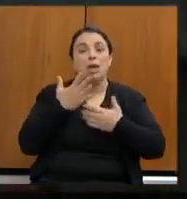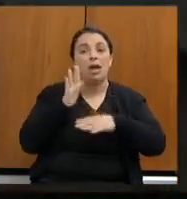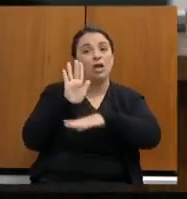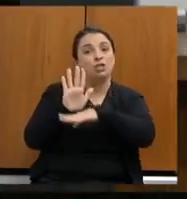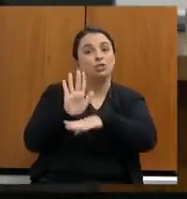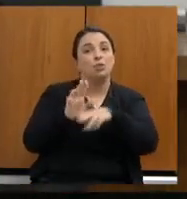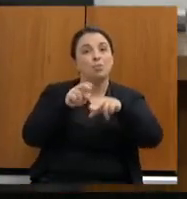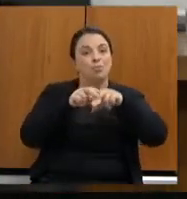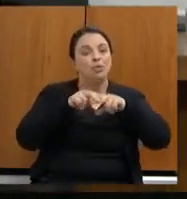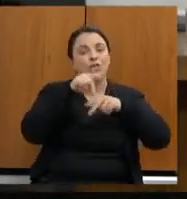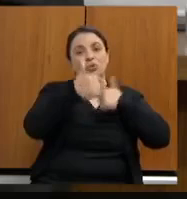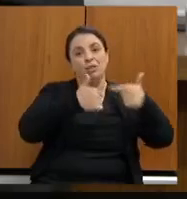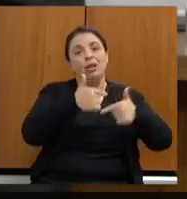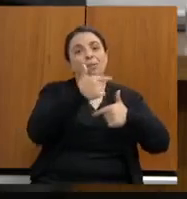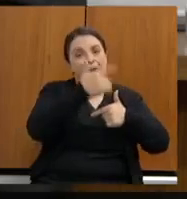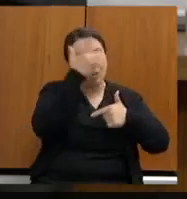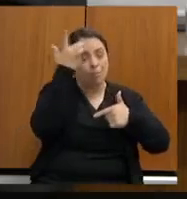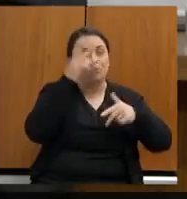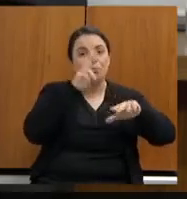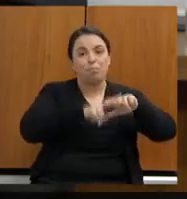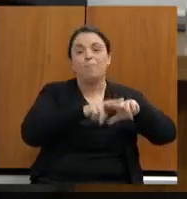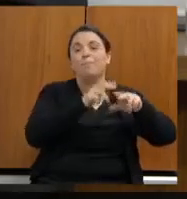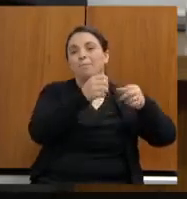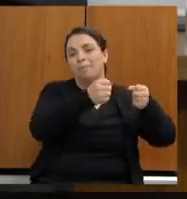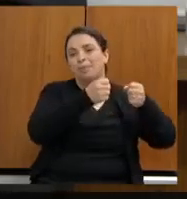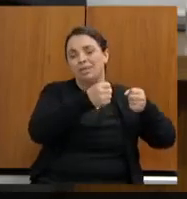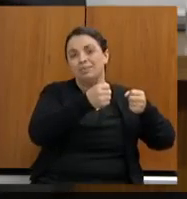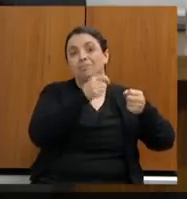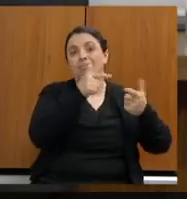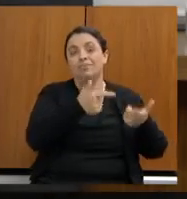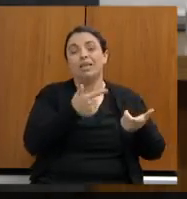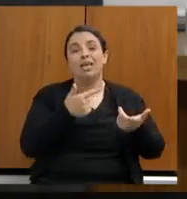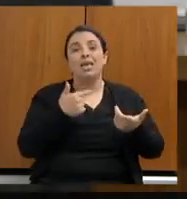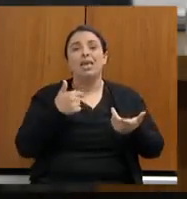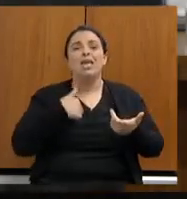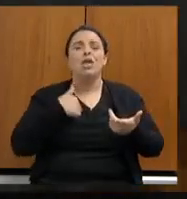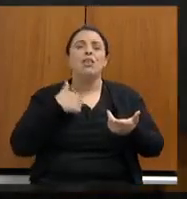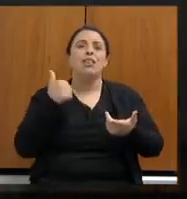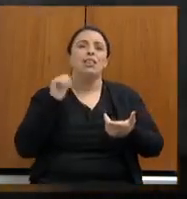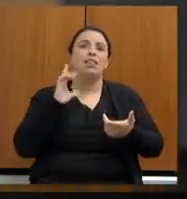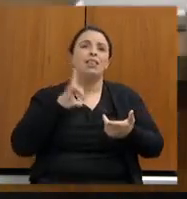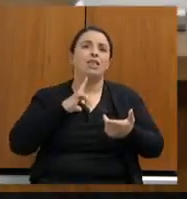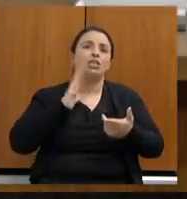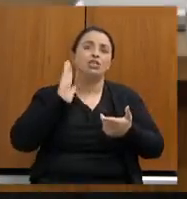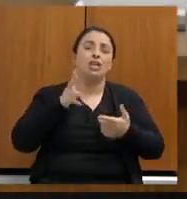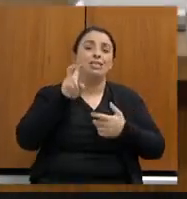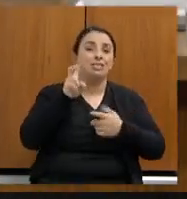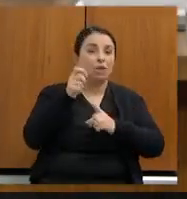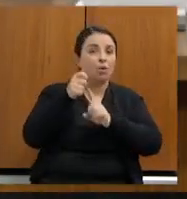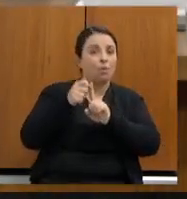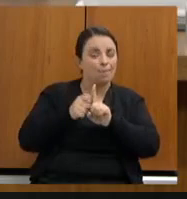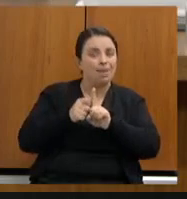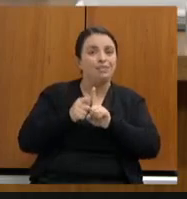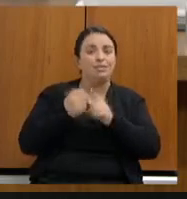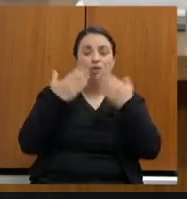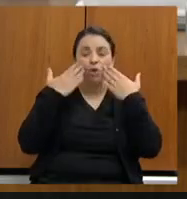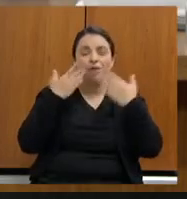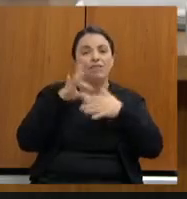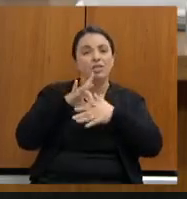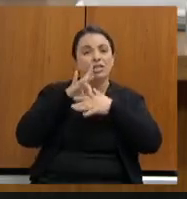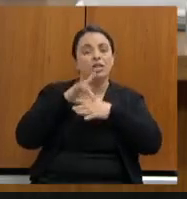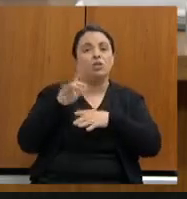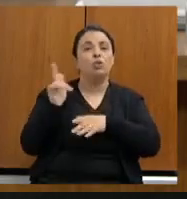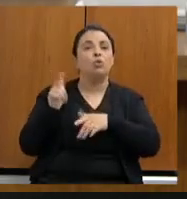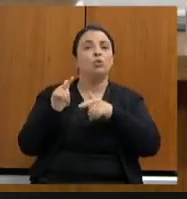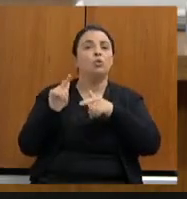durante esses aproximadamente cinco meses eu estou à frente aí da da gestão da da cejusc eu aguardo a imagem